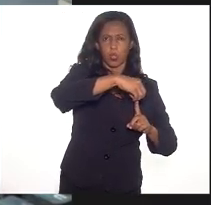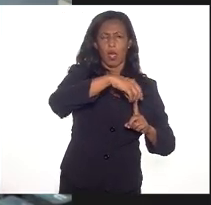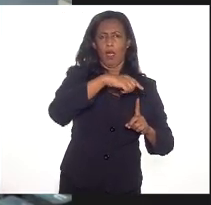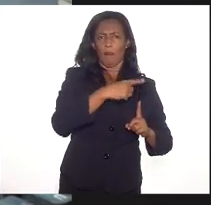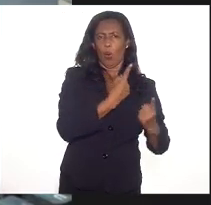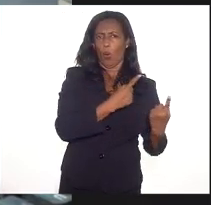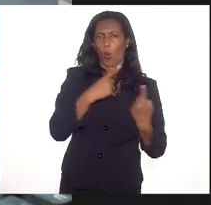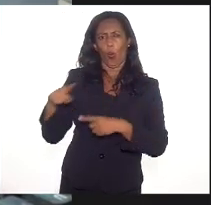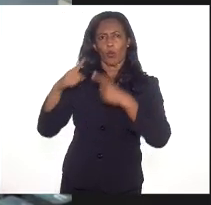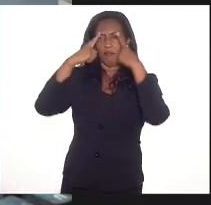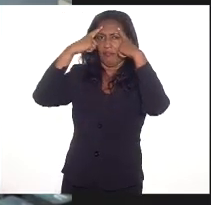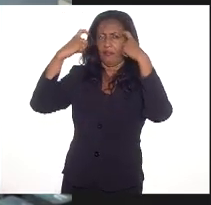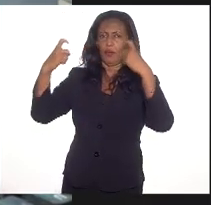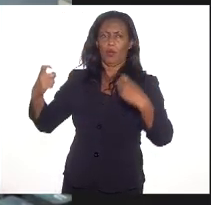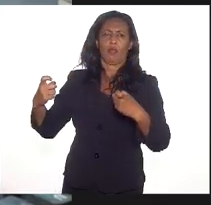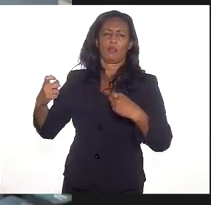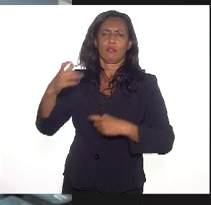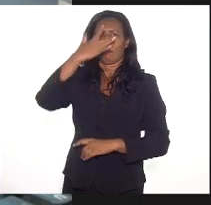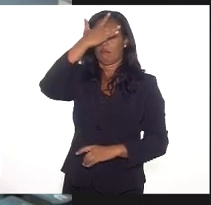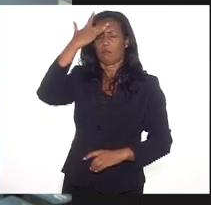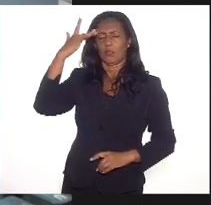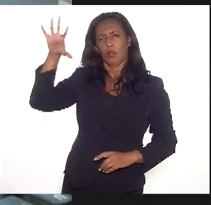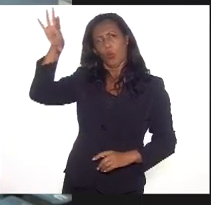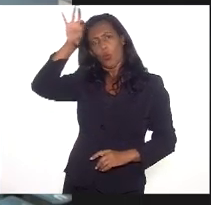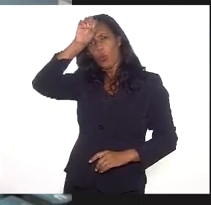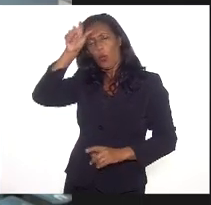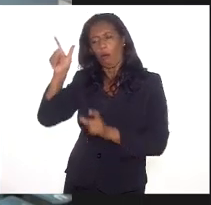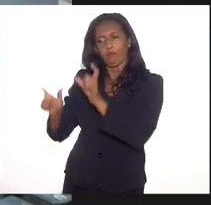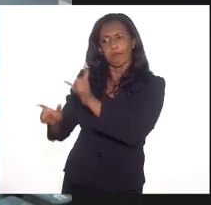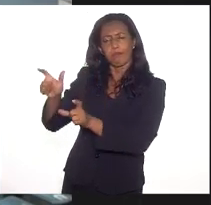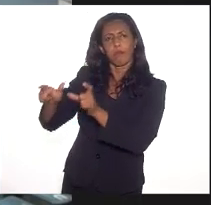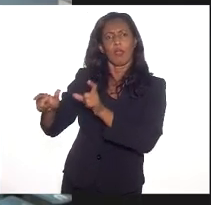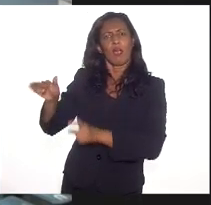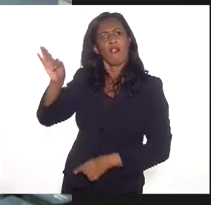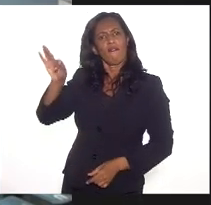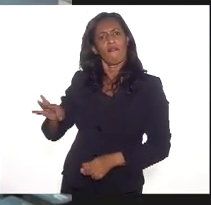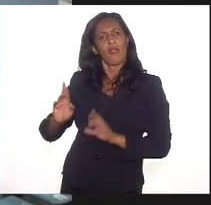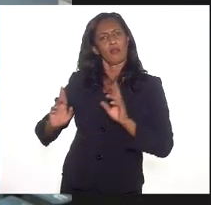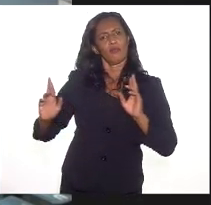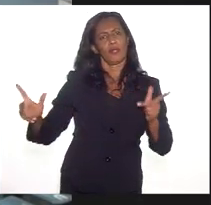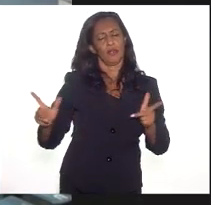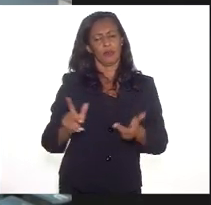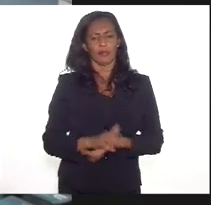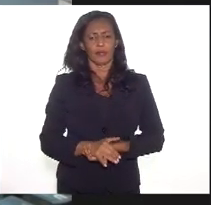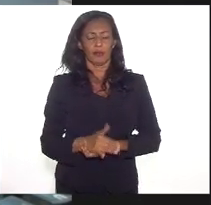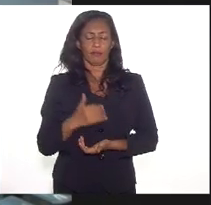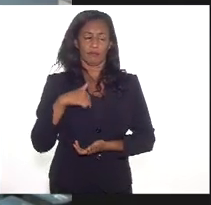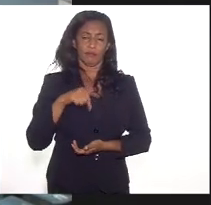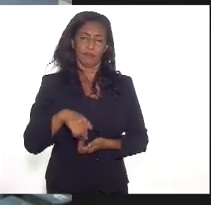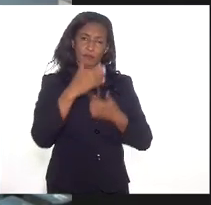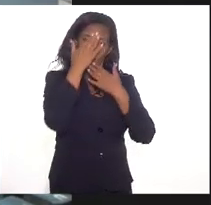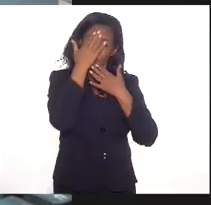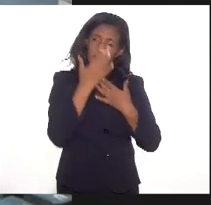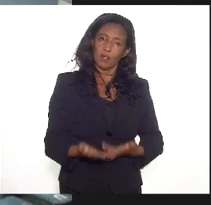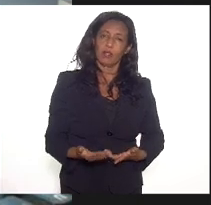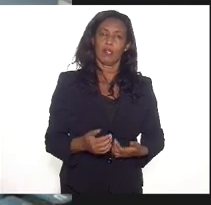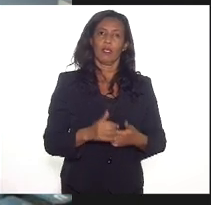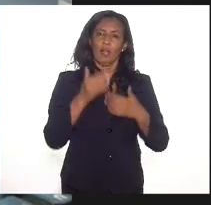praticarem tamanha violência contra aqueles e aquelas que professam a sua fé. Então, fica aqui o meu agradecimento, fica aqui